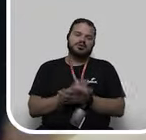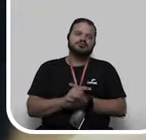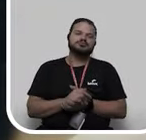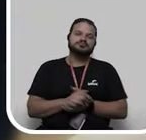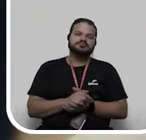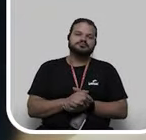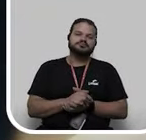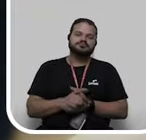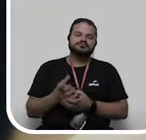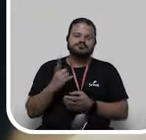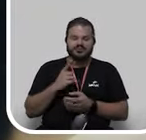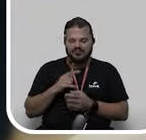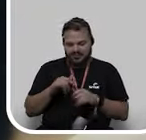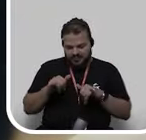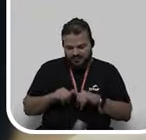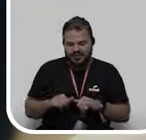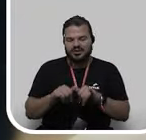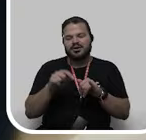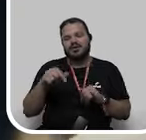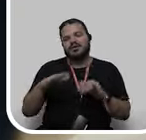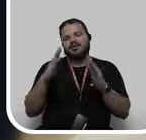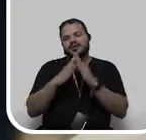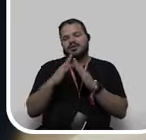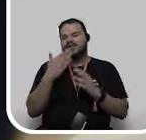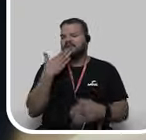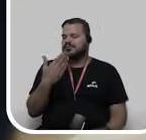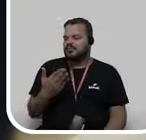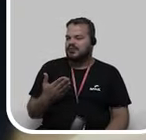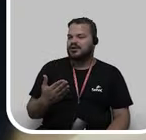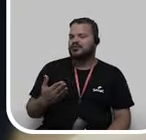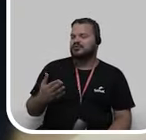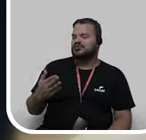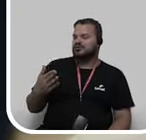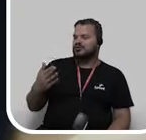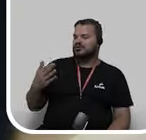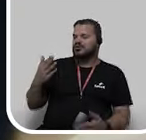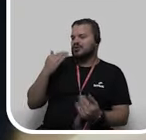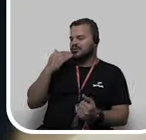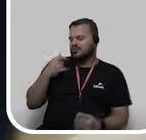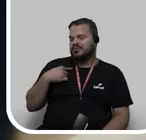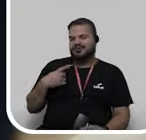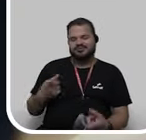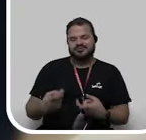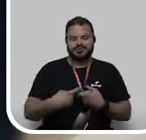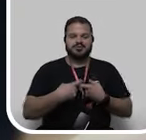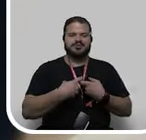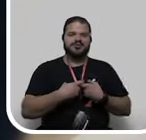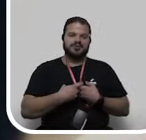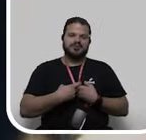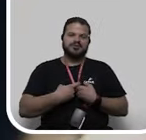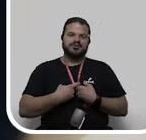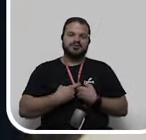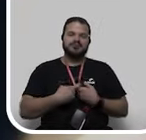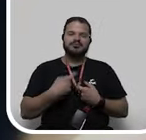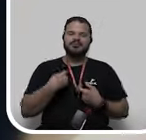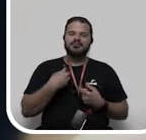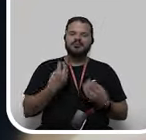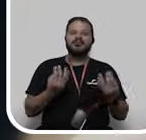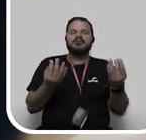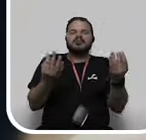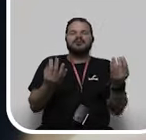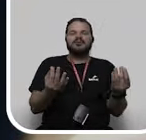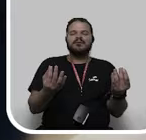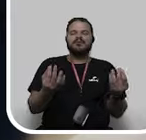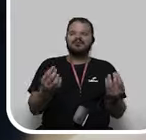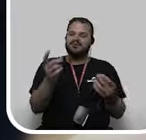gente faz mercado de casa, a gente pede comida. Eu fazia yoga, mas eu não sugiro que vocês façam, porque é muito